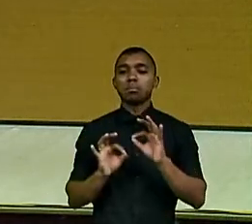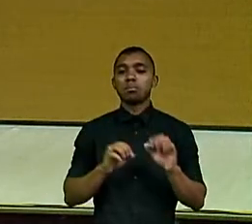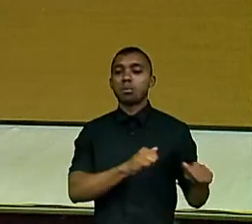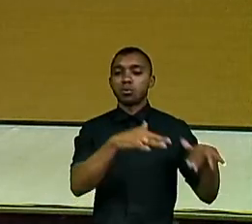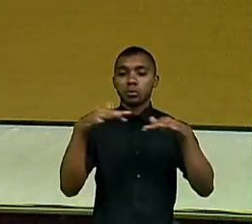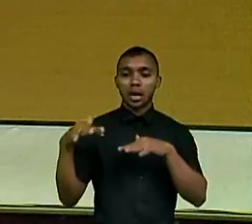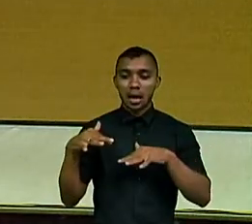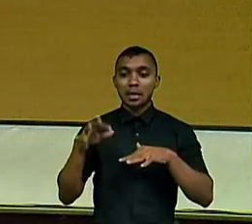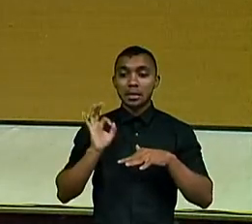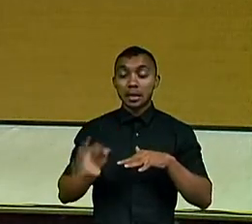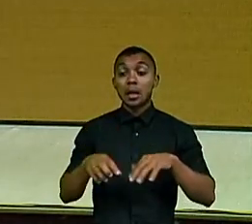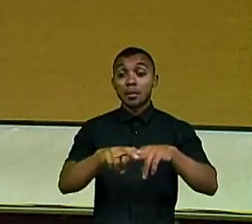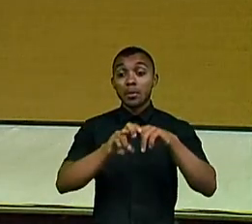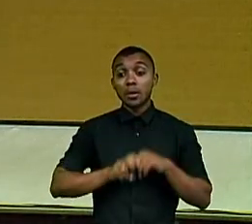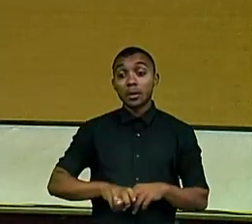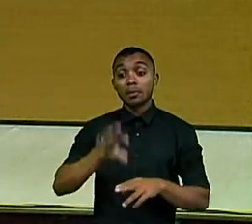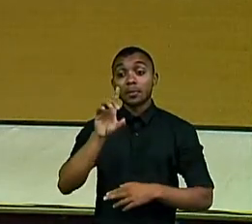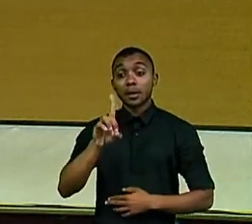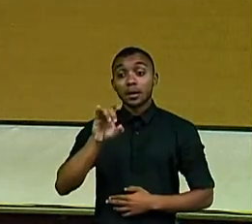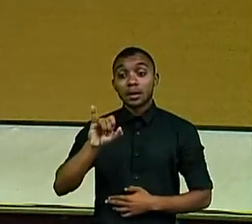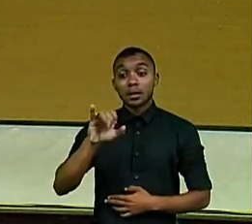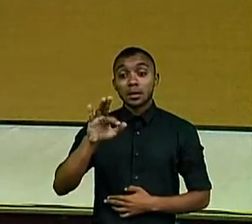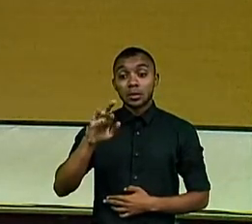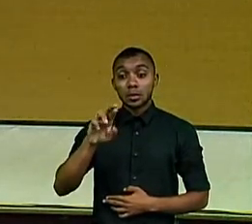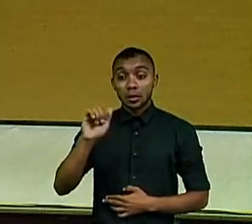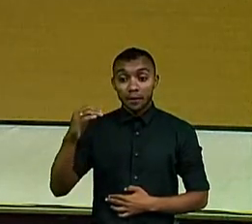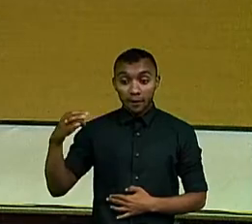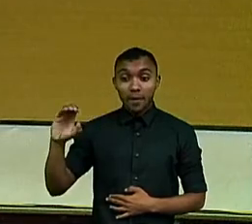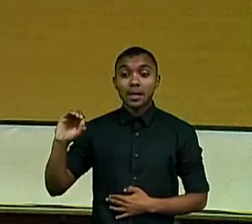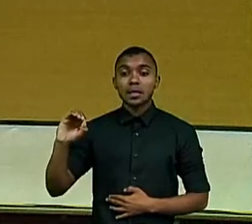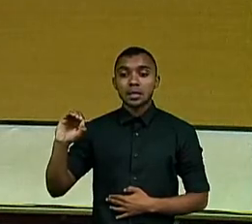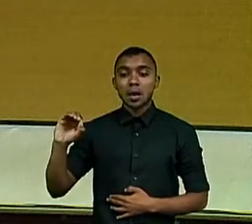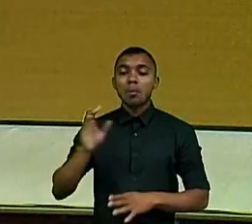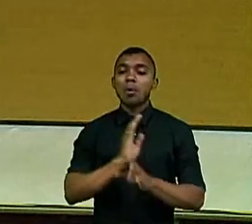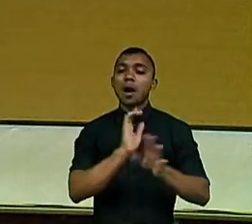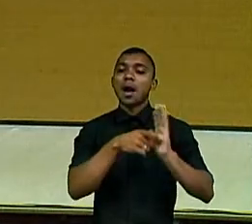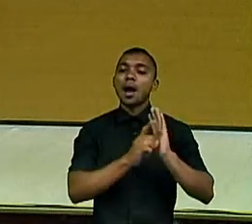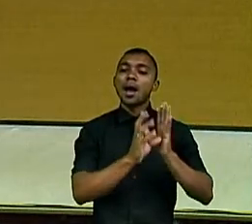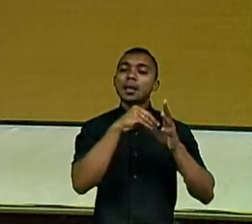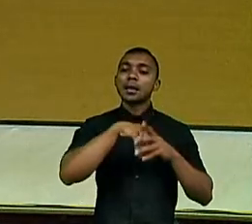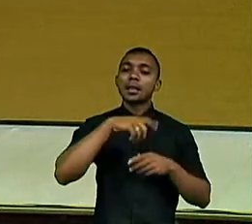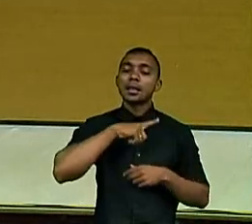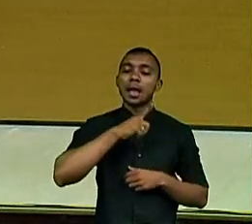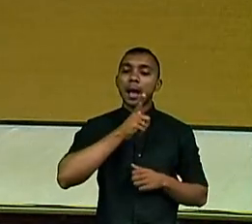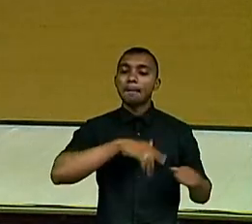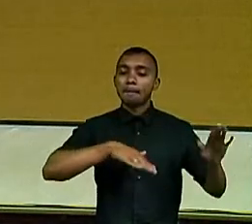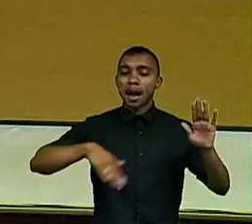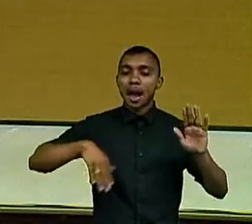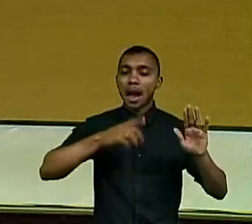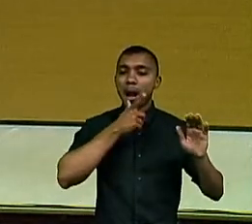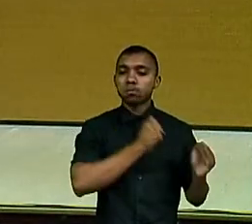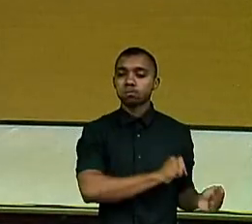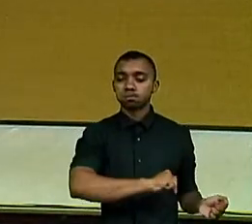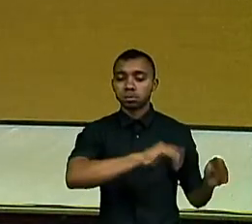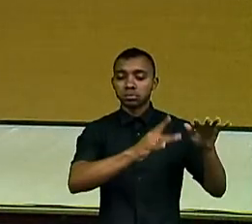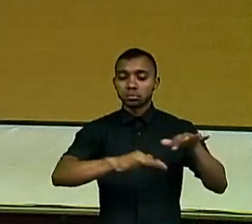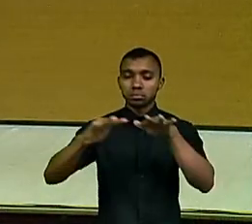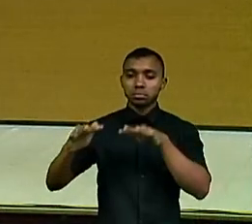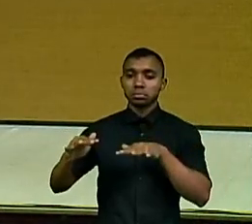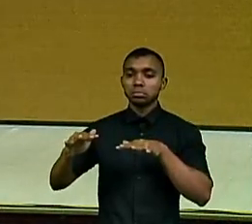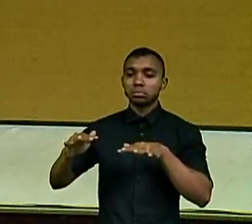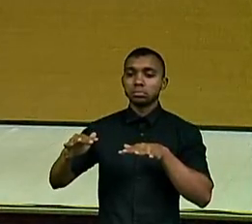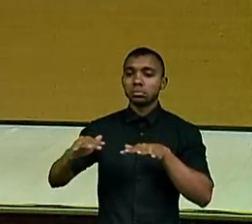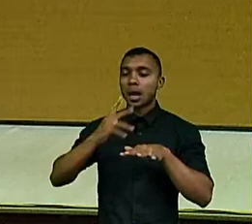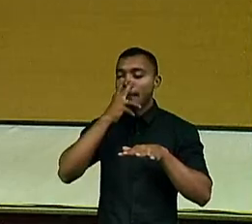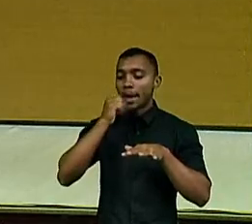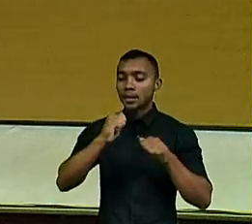ela ocorre por conta ou encurvamento da onda em função de uma um obstáculo